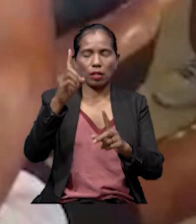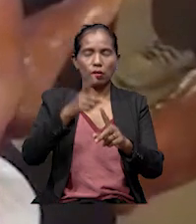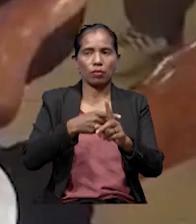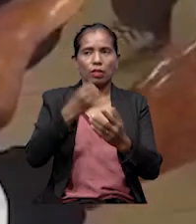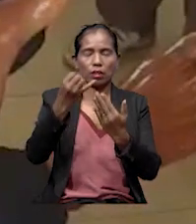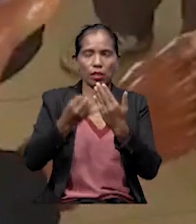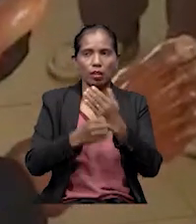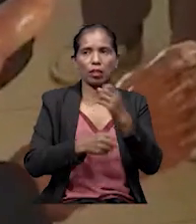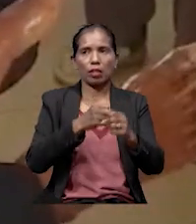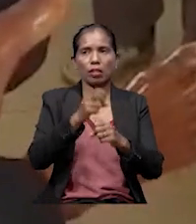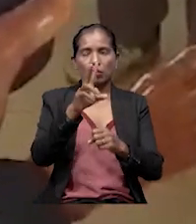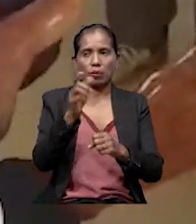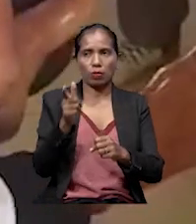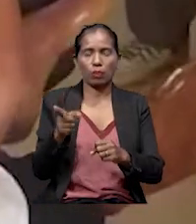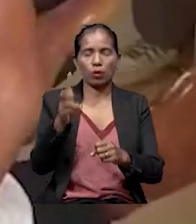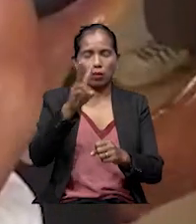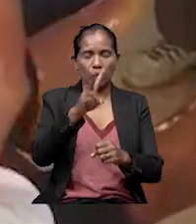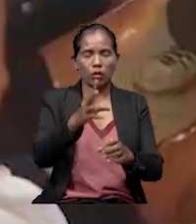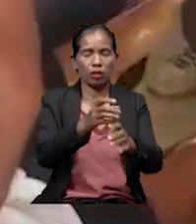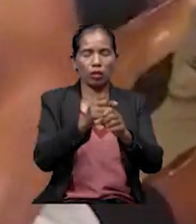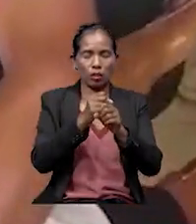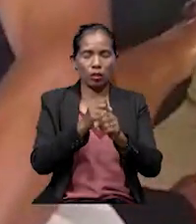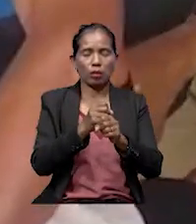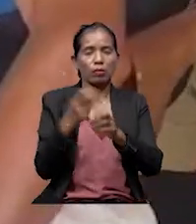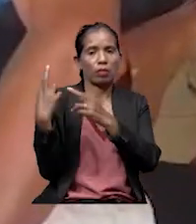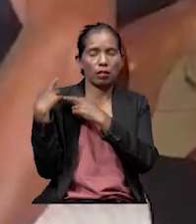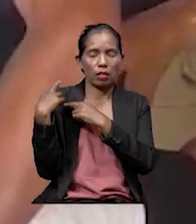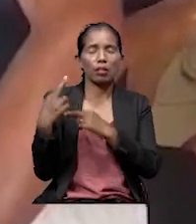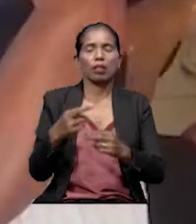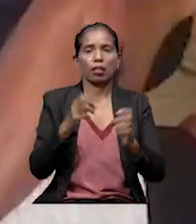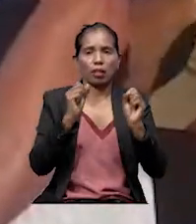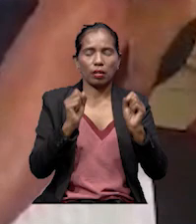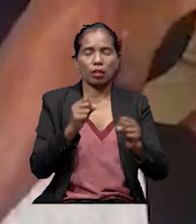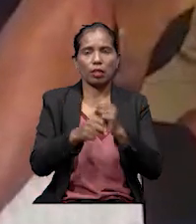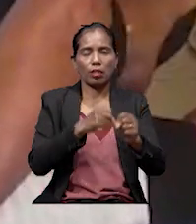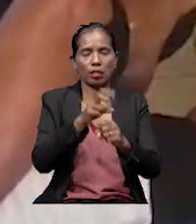Tinaringua, Ranur Singua, Rafaena assume cargo UPM durante Tinarua, Rahu e